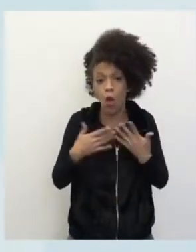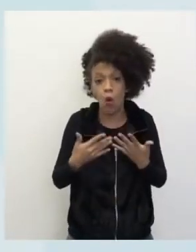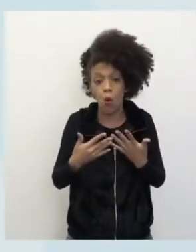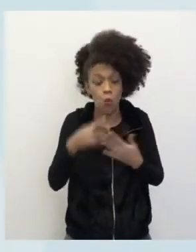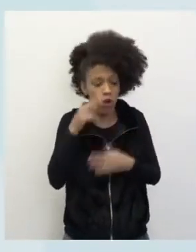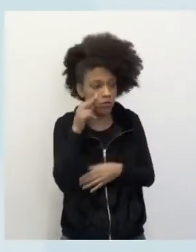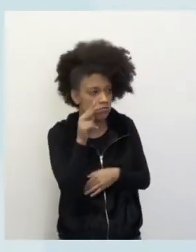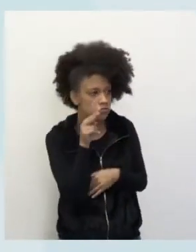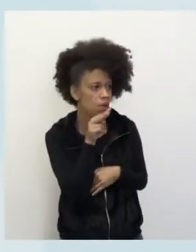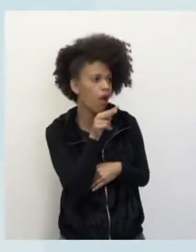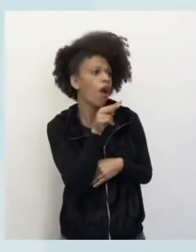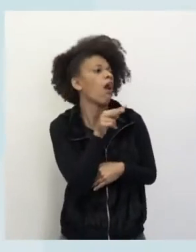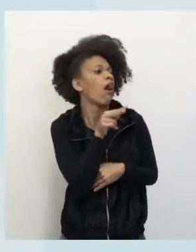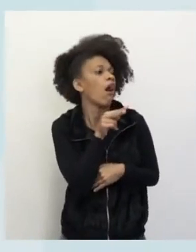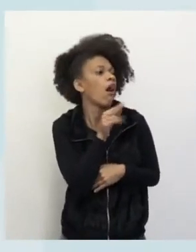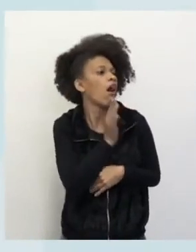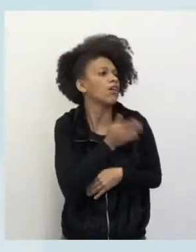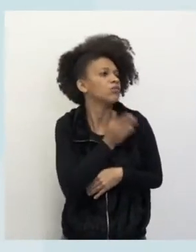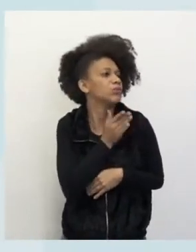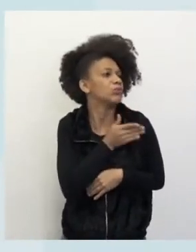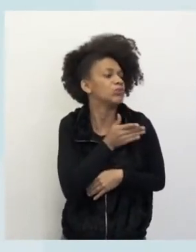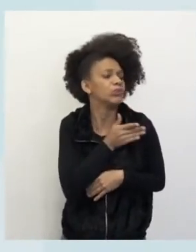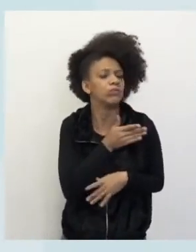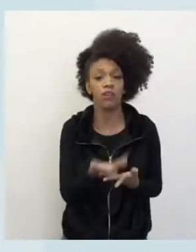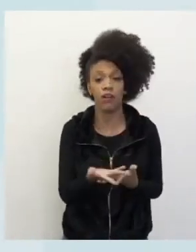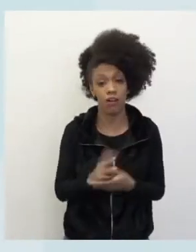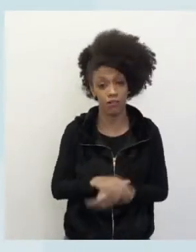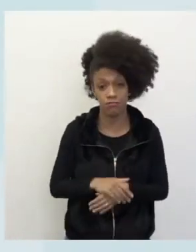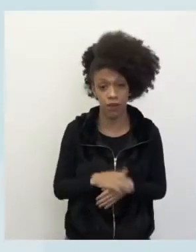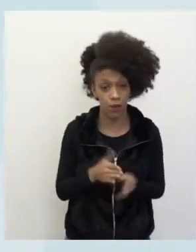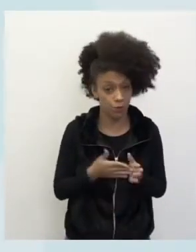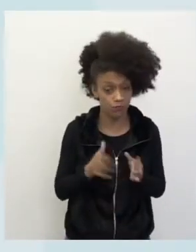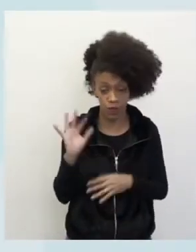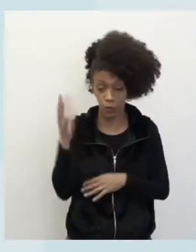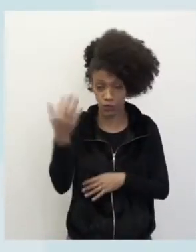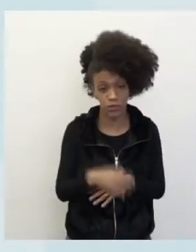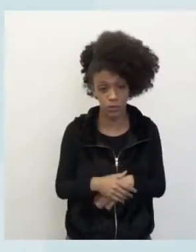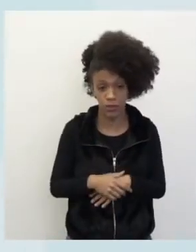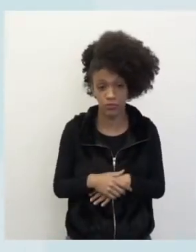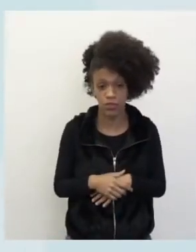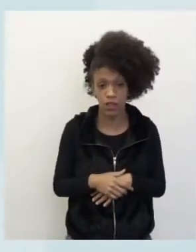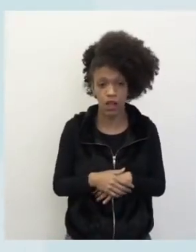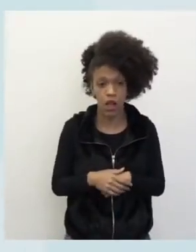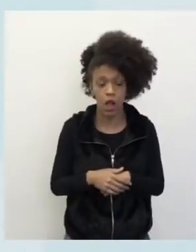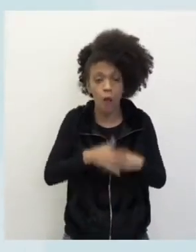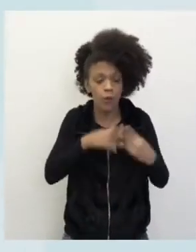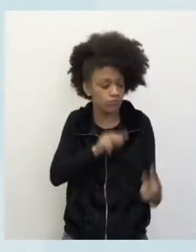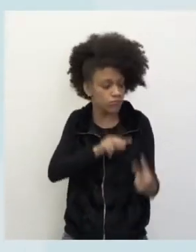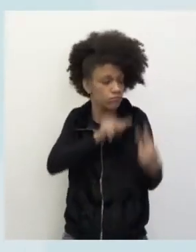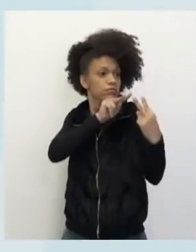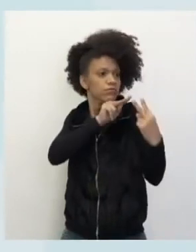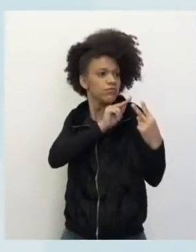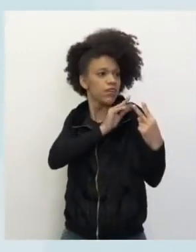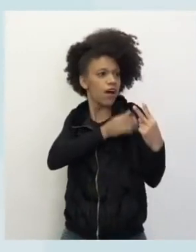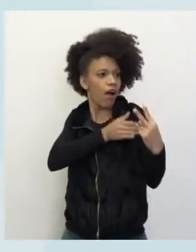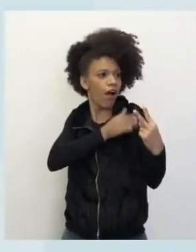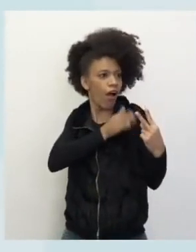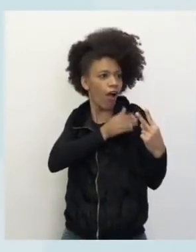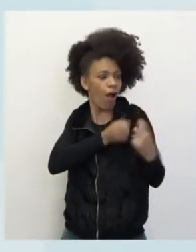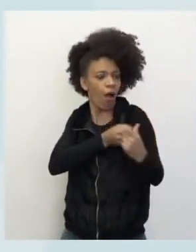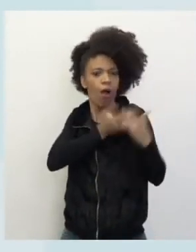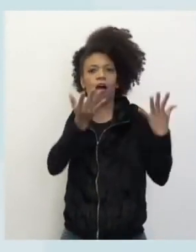disparou. Legal, né? É o temporal. Assim que a viu, o coração disparou. Olha só, gente,